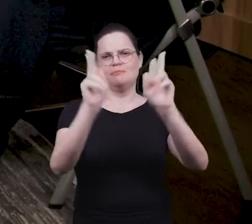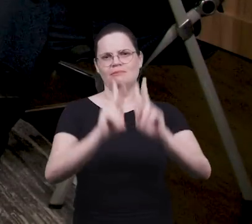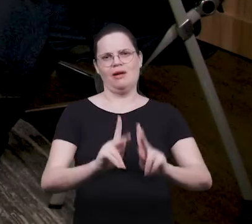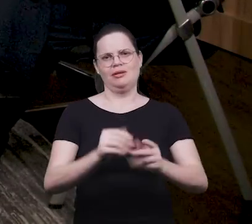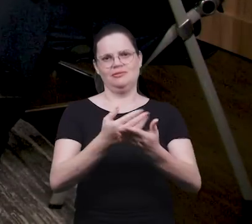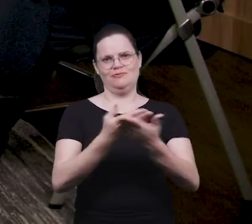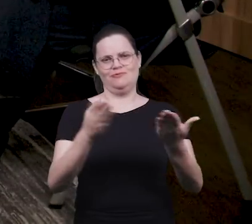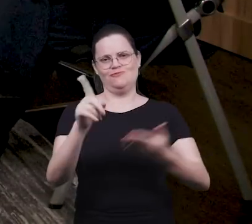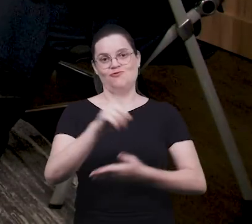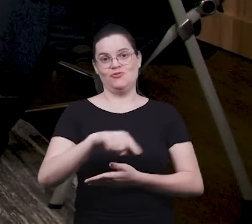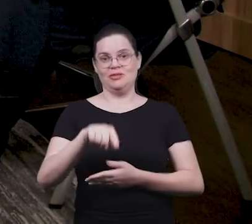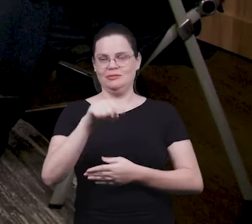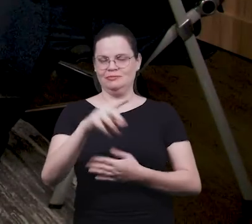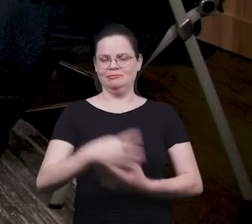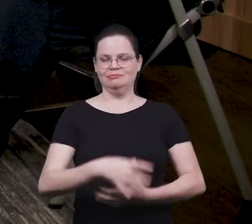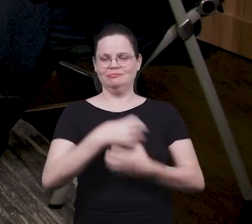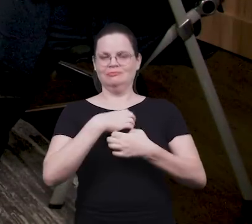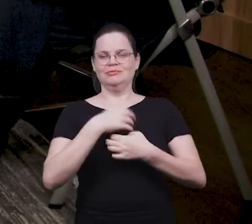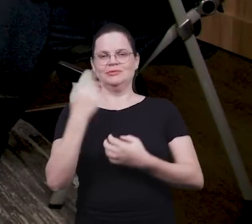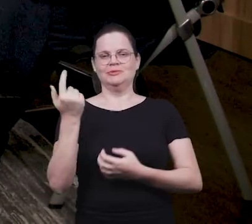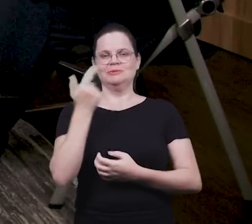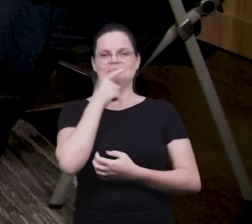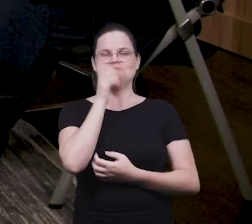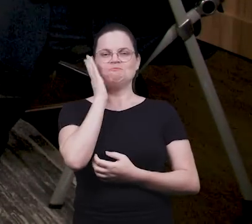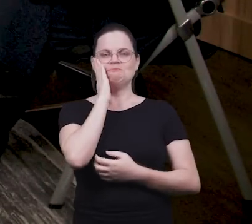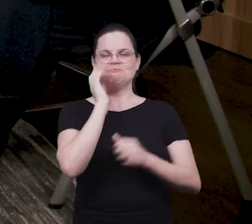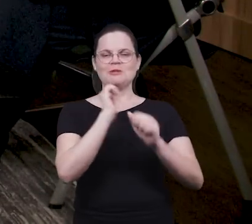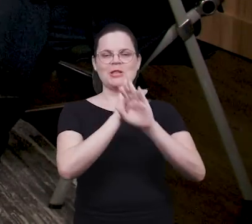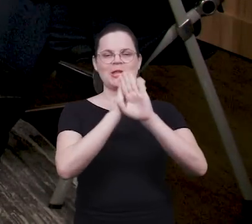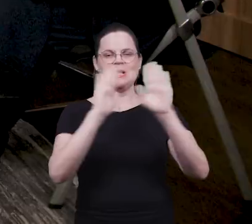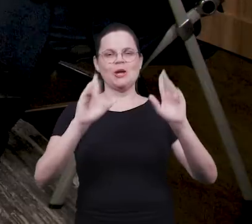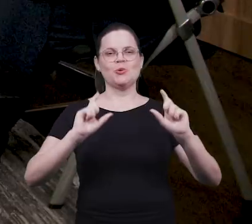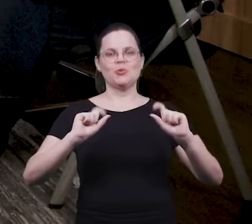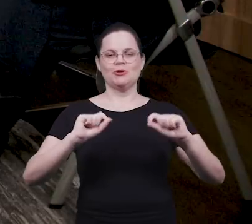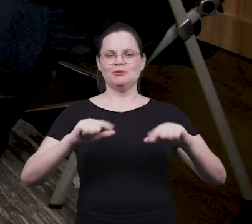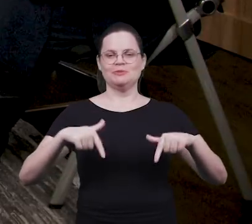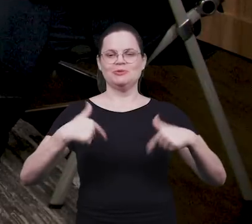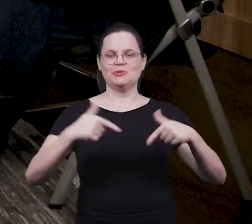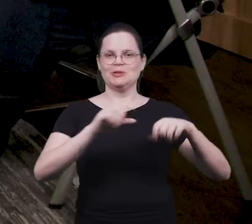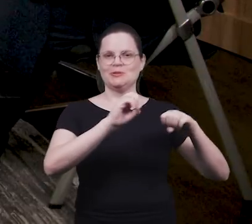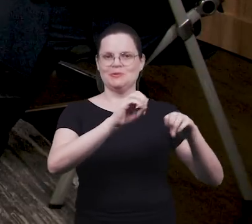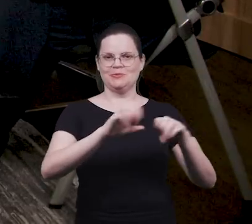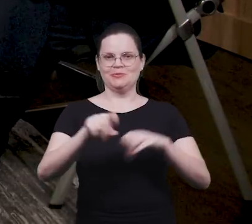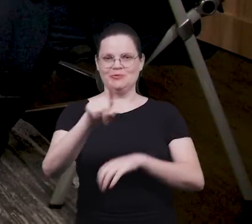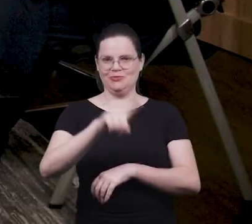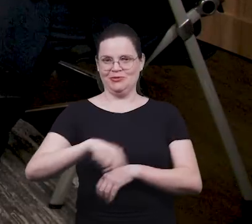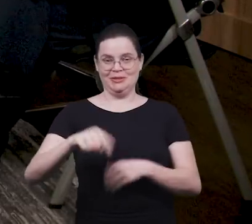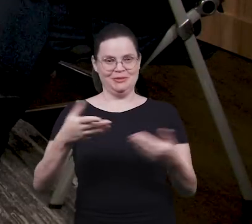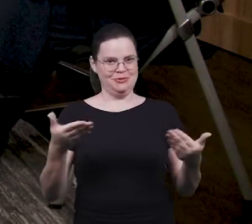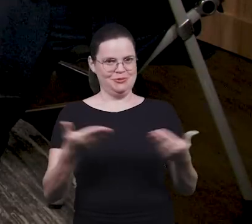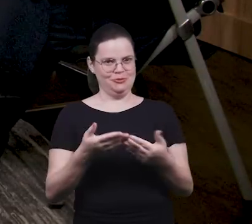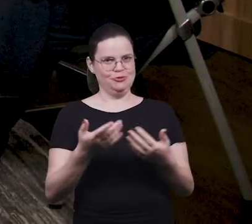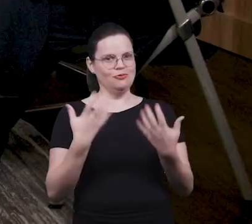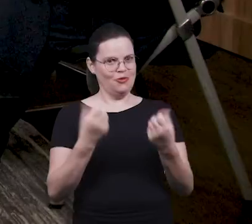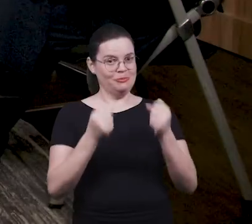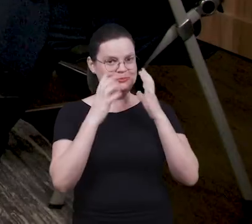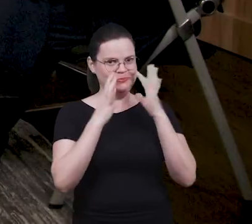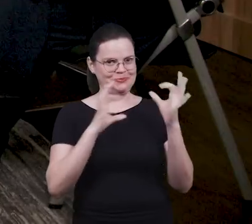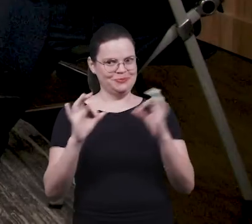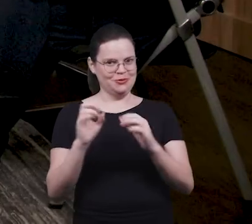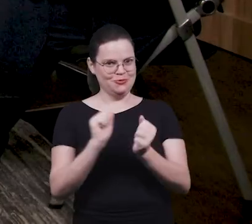paz você alcance tudo aquilo que o Espírito Santo tem para te ensinar nesse programa. Continue com a gente, tá? Muito bem, nós